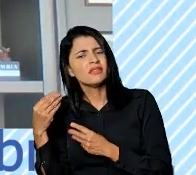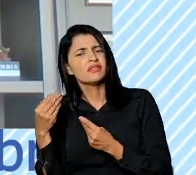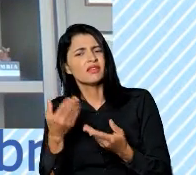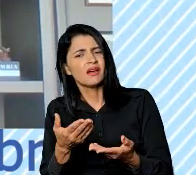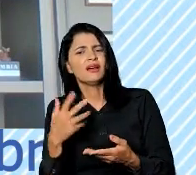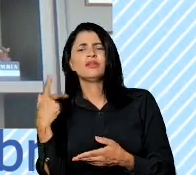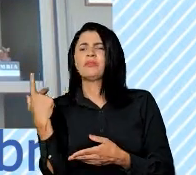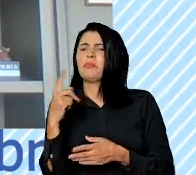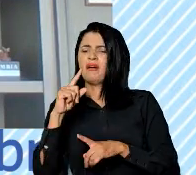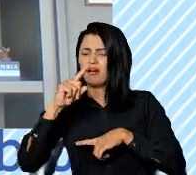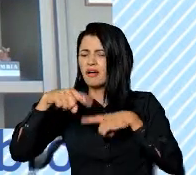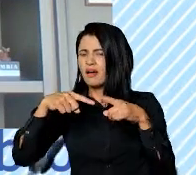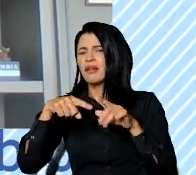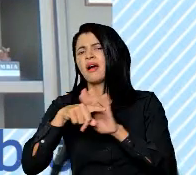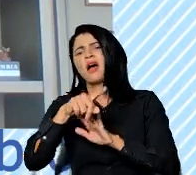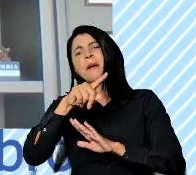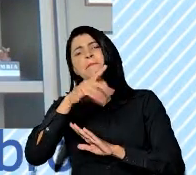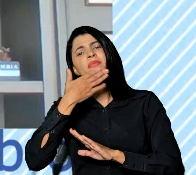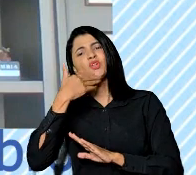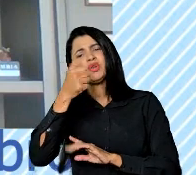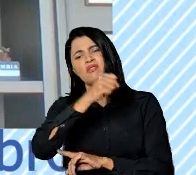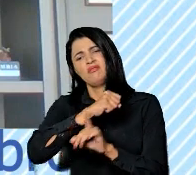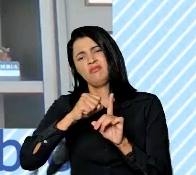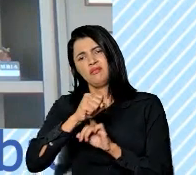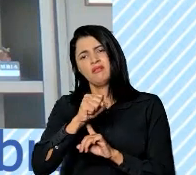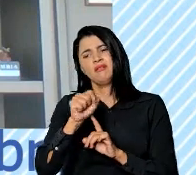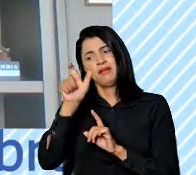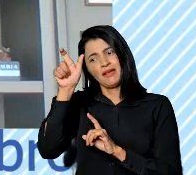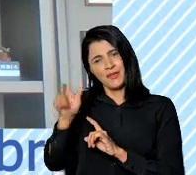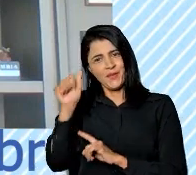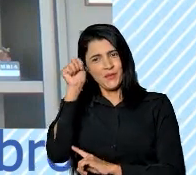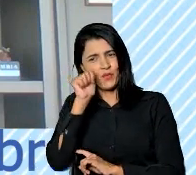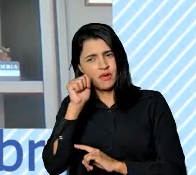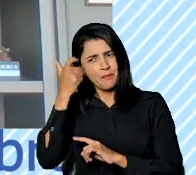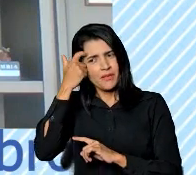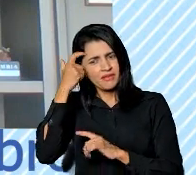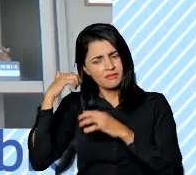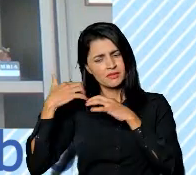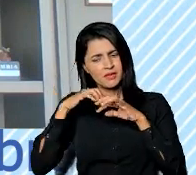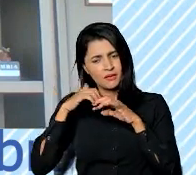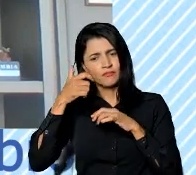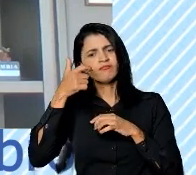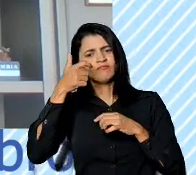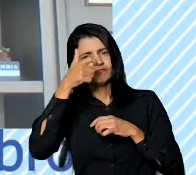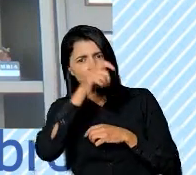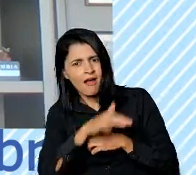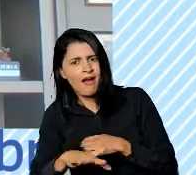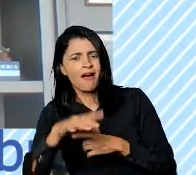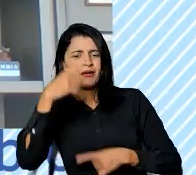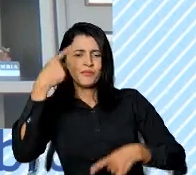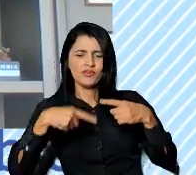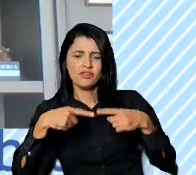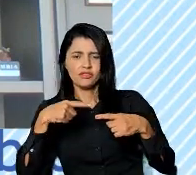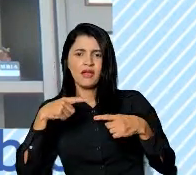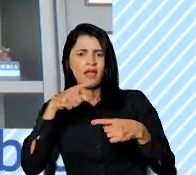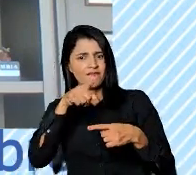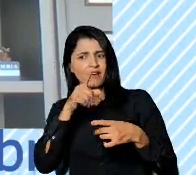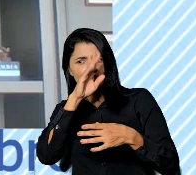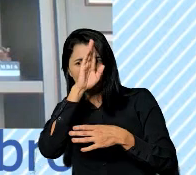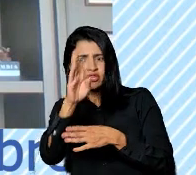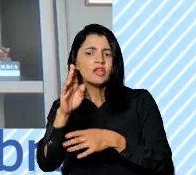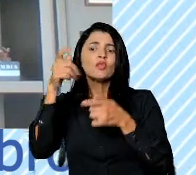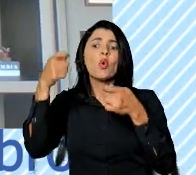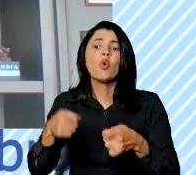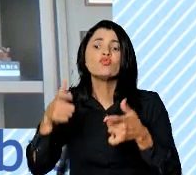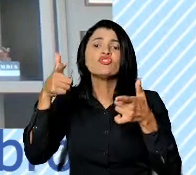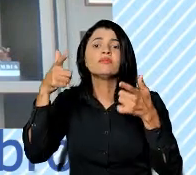para o avanço da sociedade. Então, as mulheres formulando, pensando a política, é uma política que sai e vai direto na necessidade. É